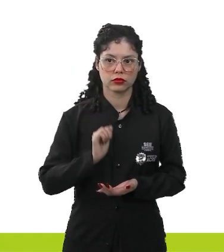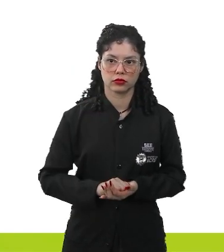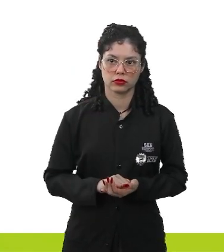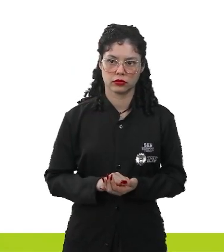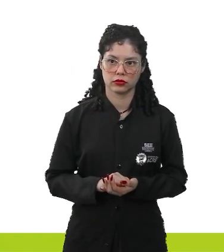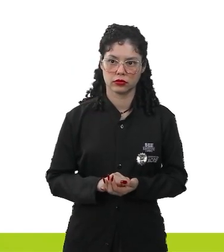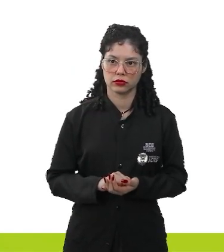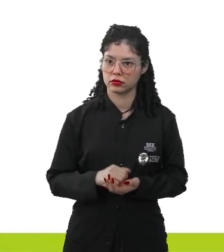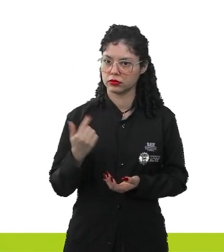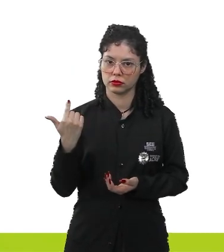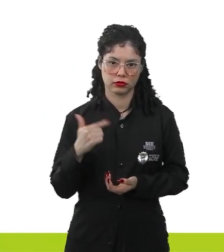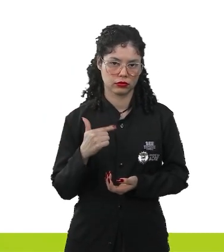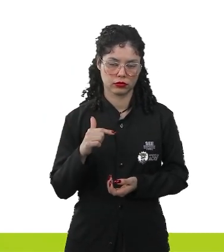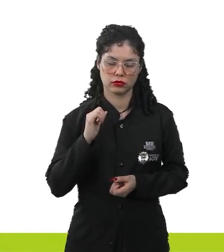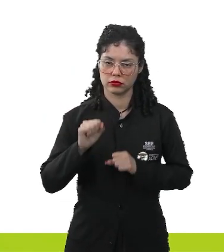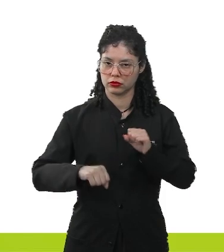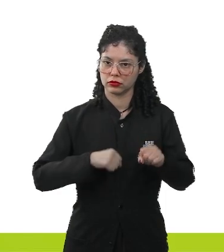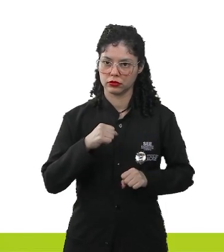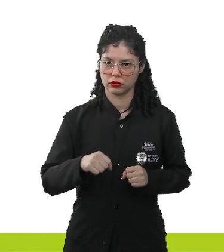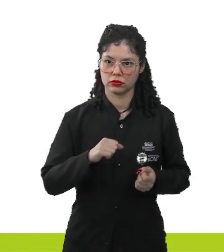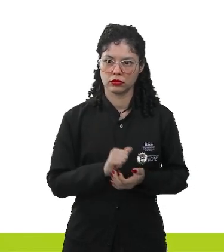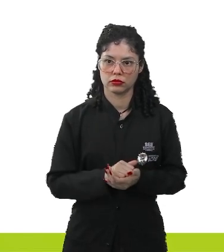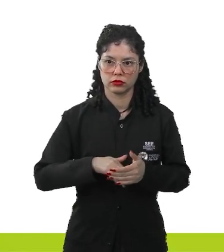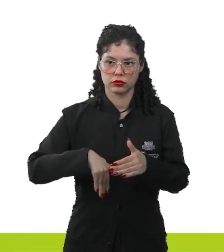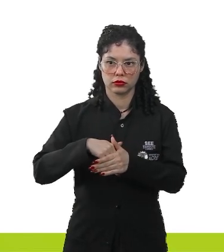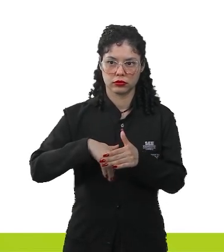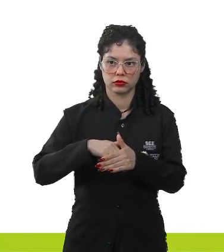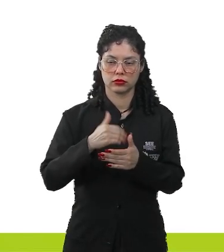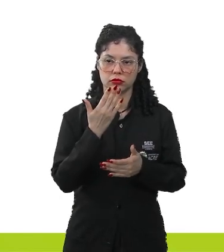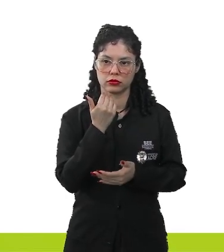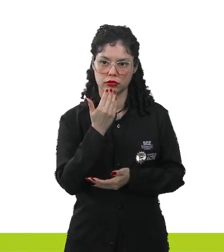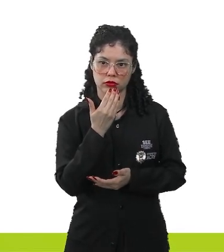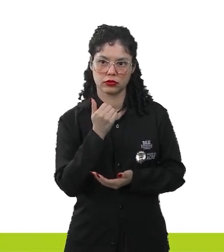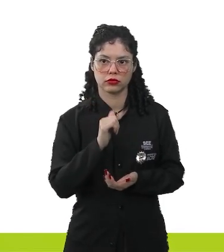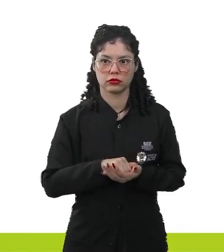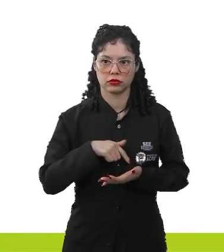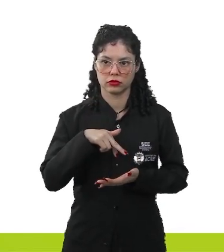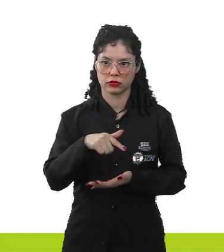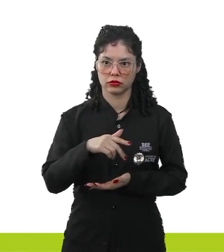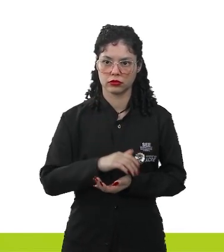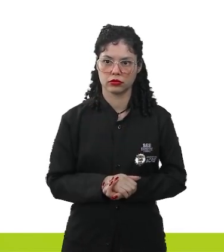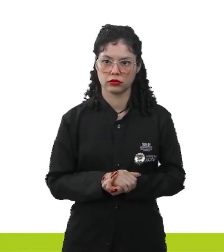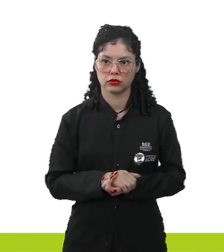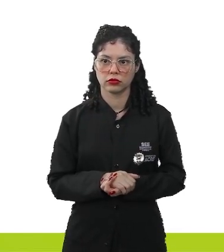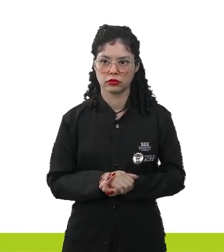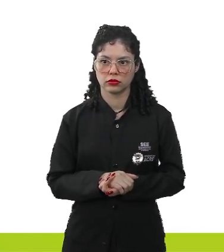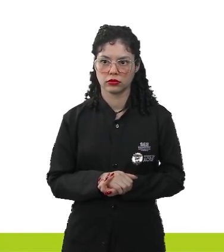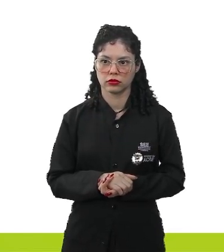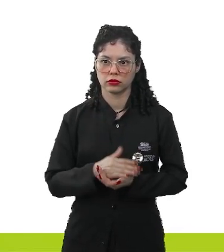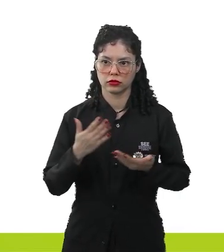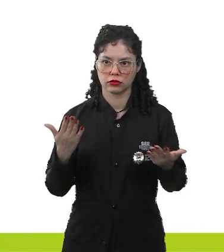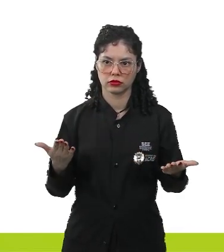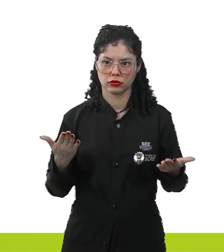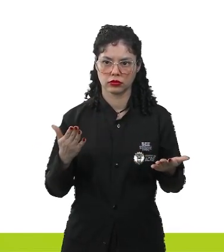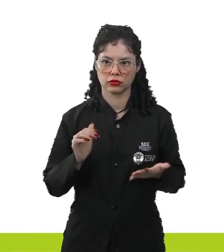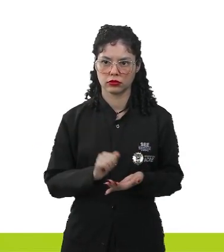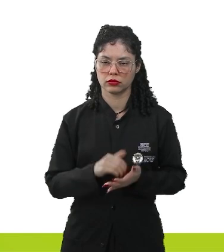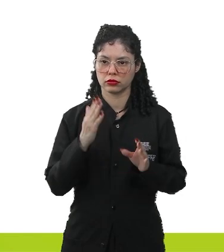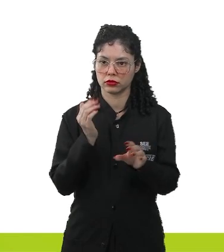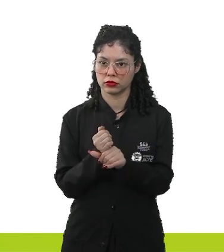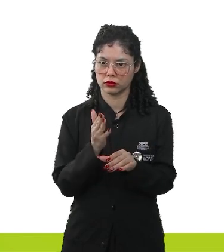ele não anda de bicicleta, joga futebol, corre e caminha. Então, nós temos a seguinte